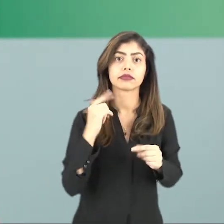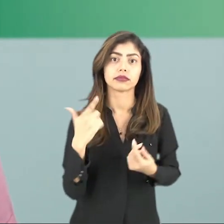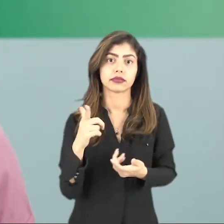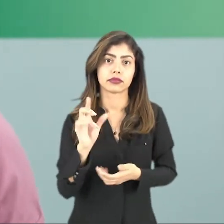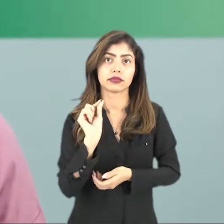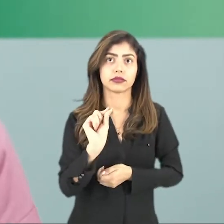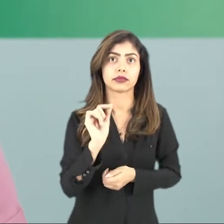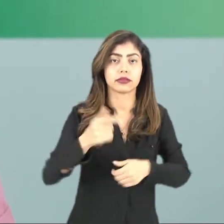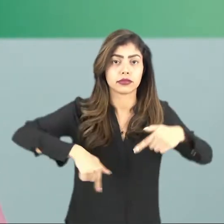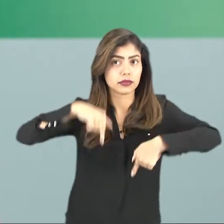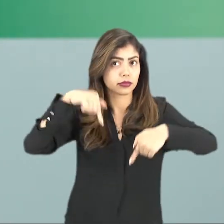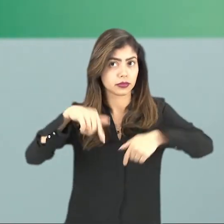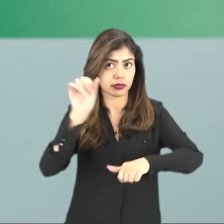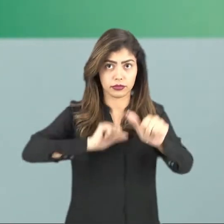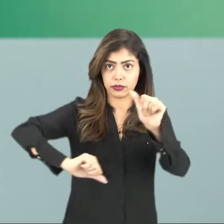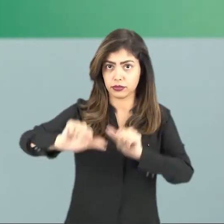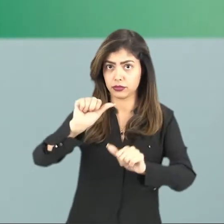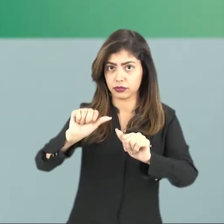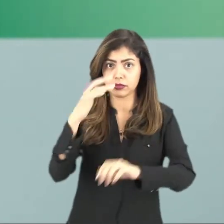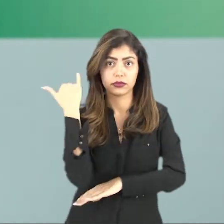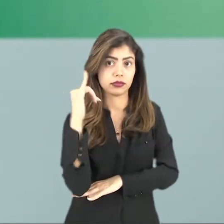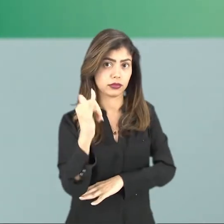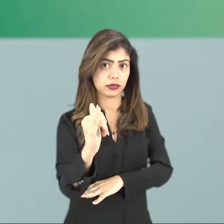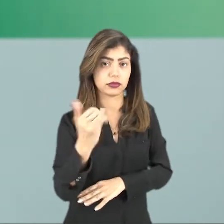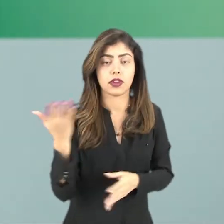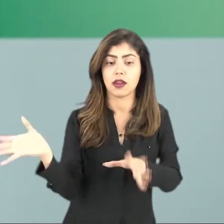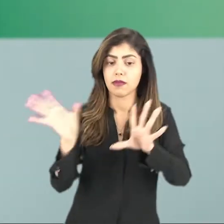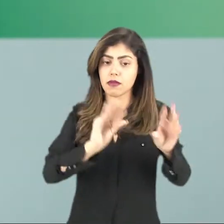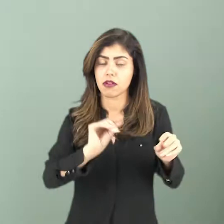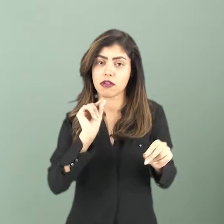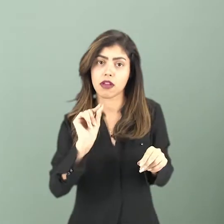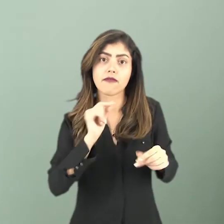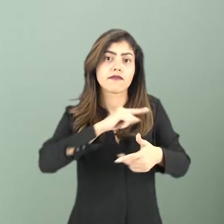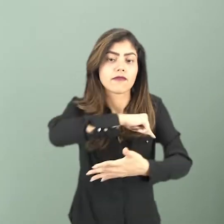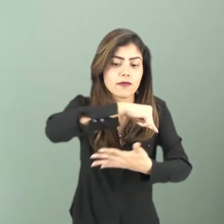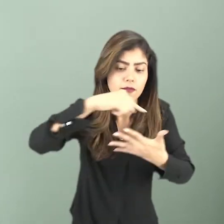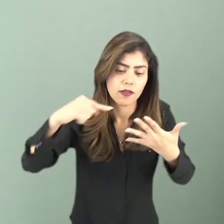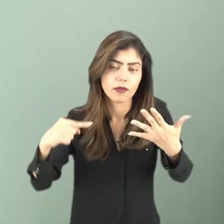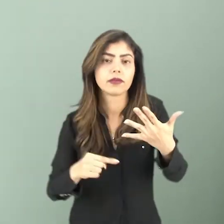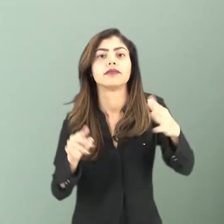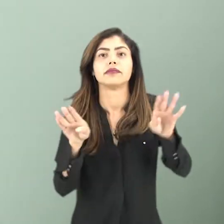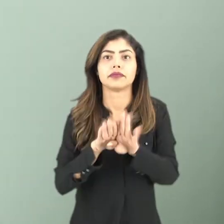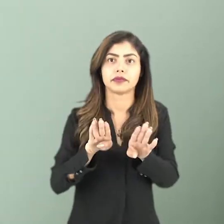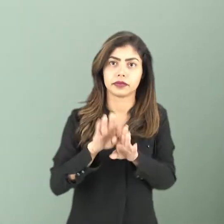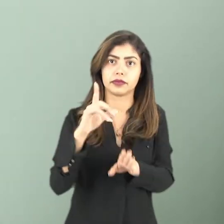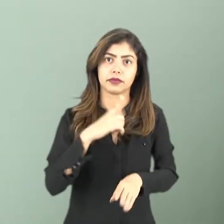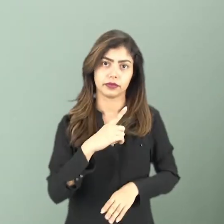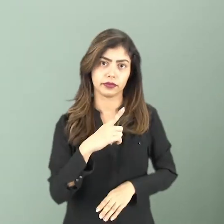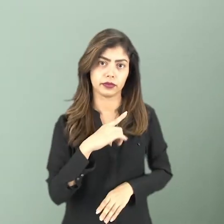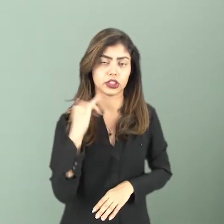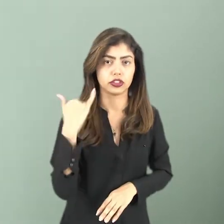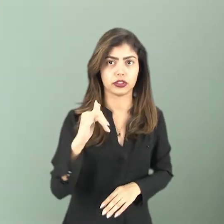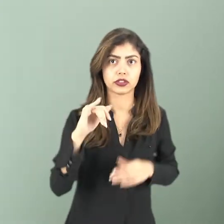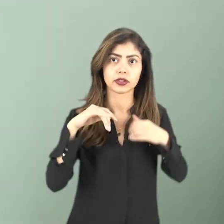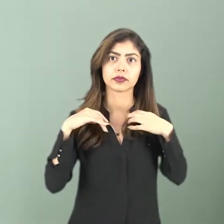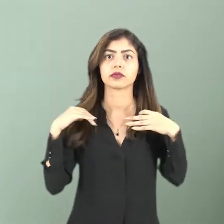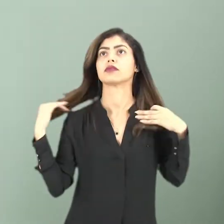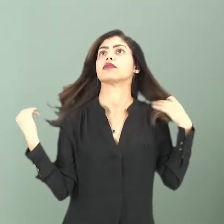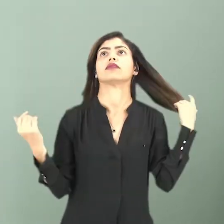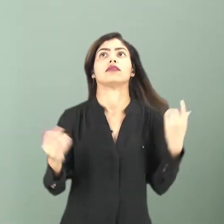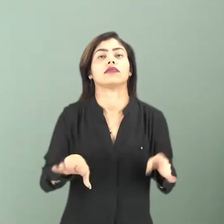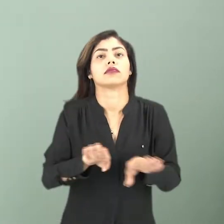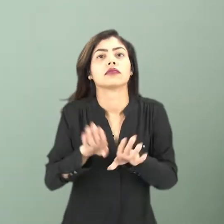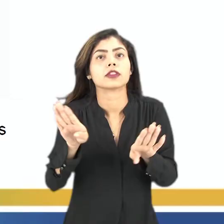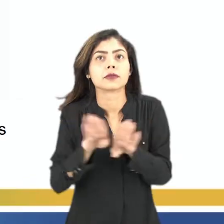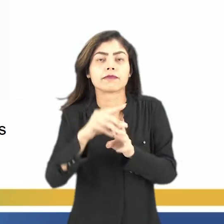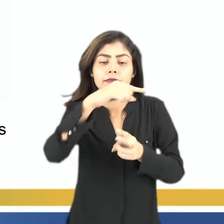é uma energia química que vai ser transformada em energia elétrica. Apesar de que existem vários outros tipos de geradores de energia, tá bom? Então,